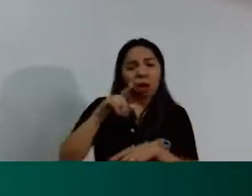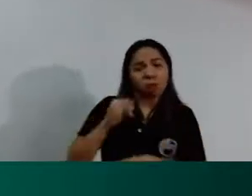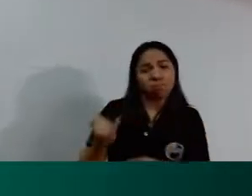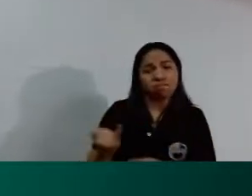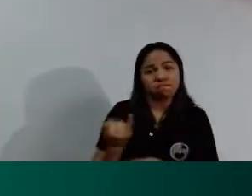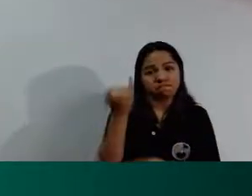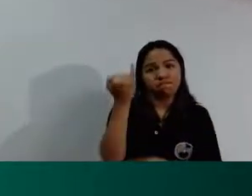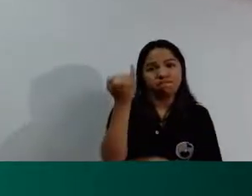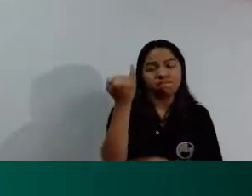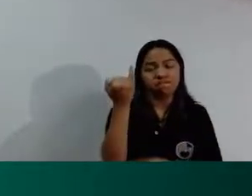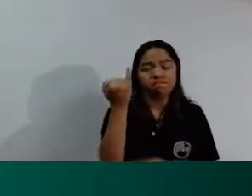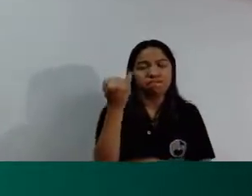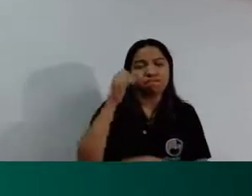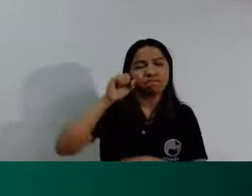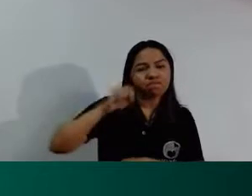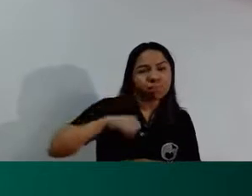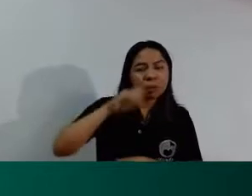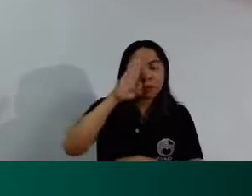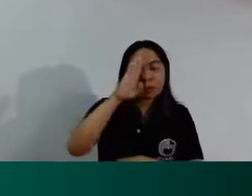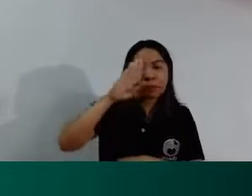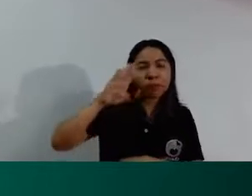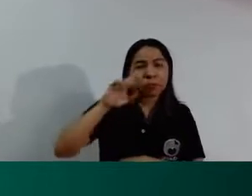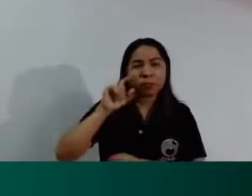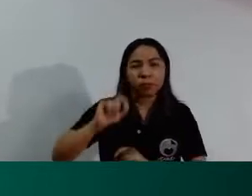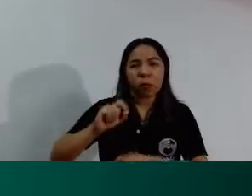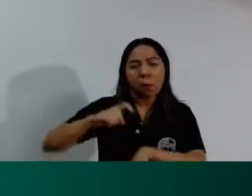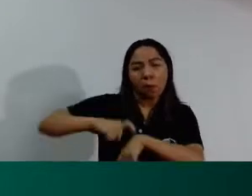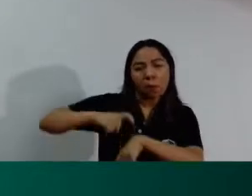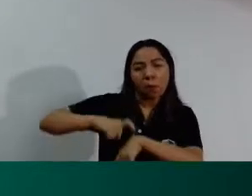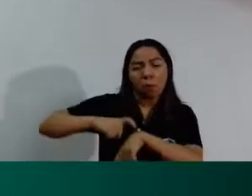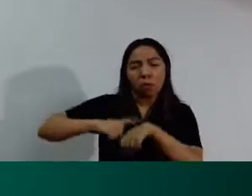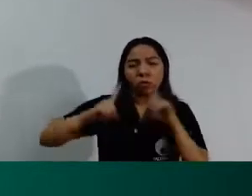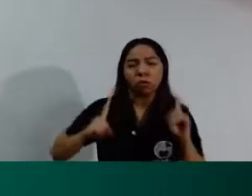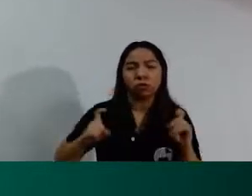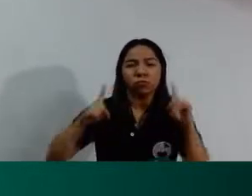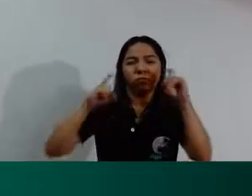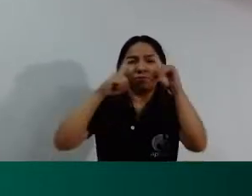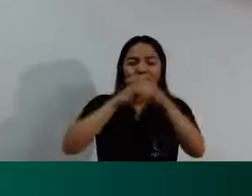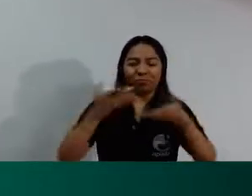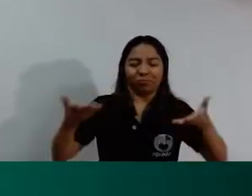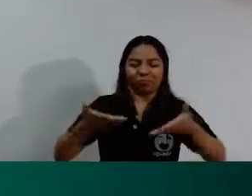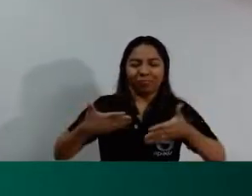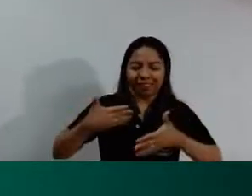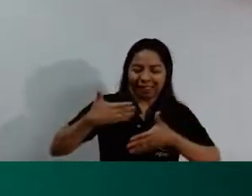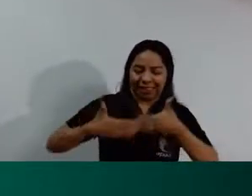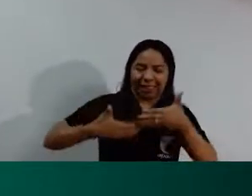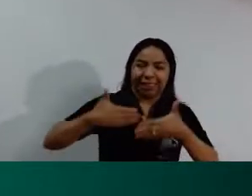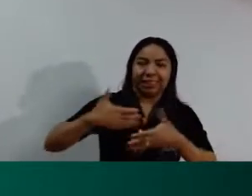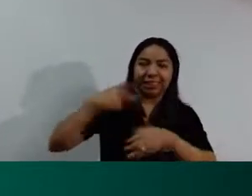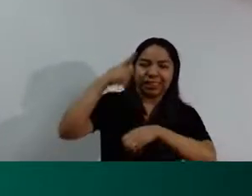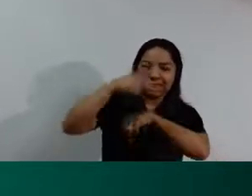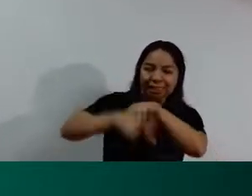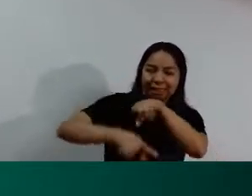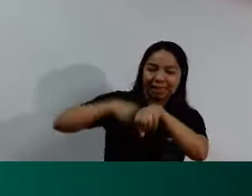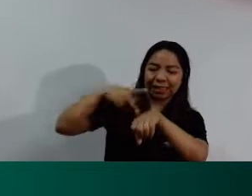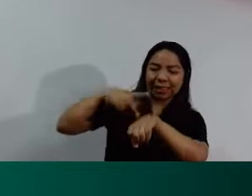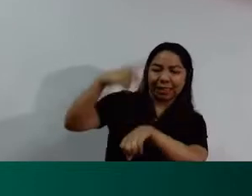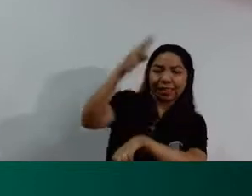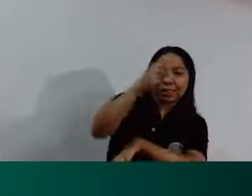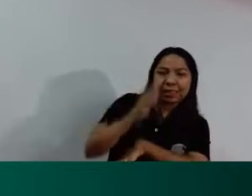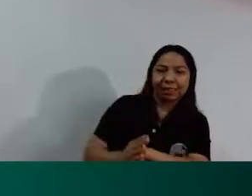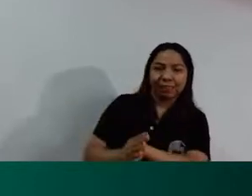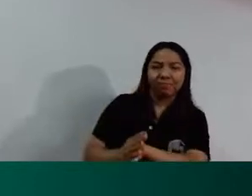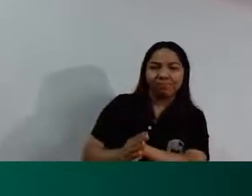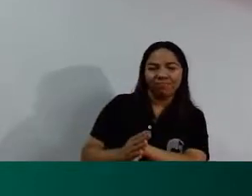importância principalmente tendo em vista o momento difícil que a gente vem atravessando no país e